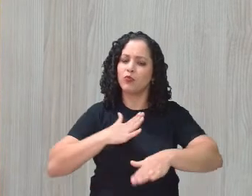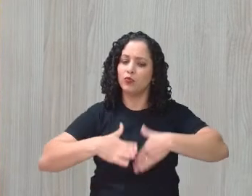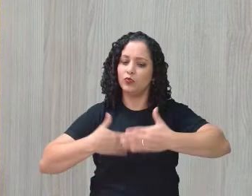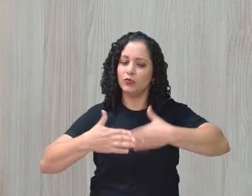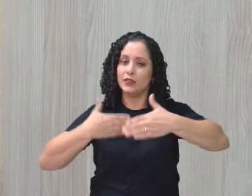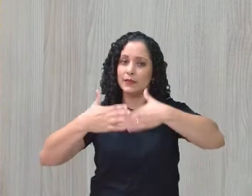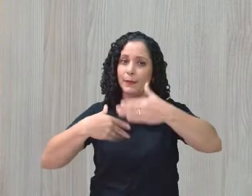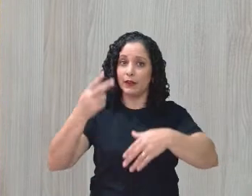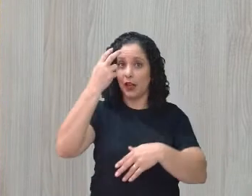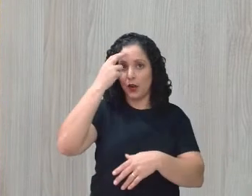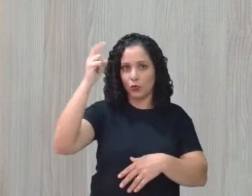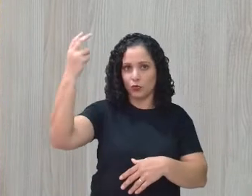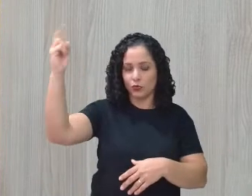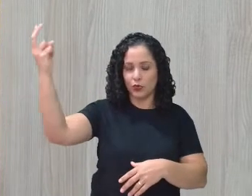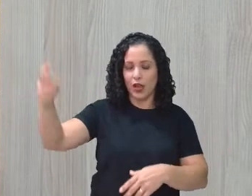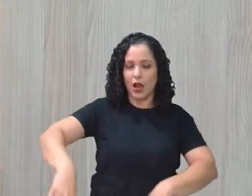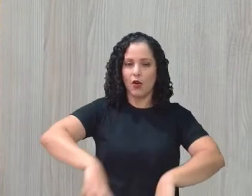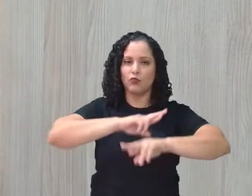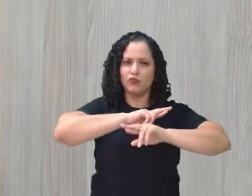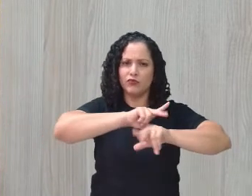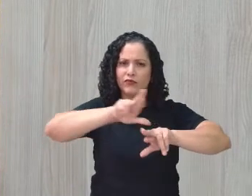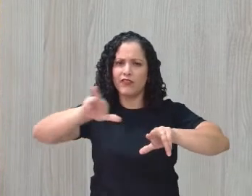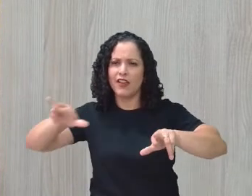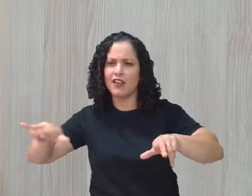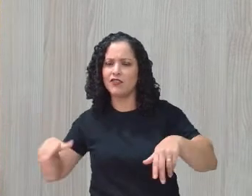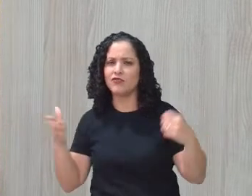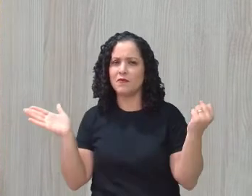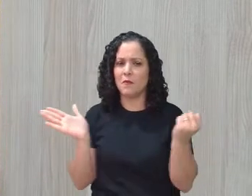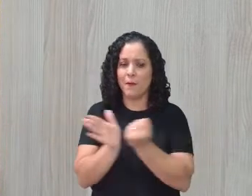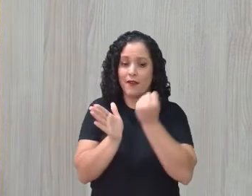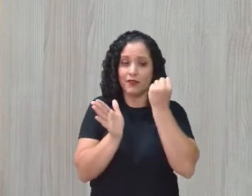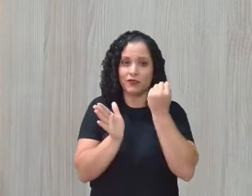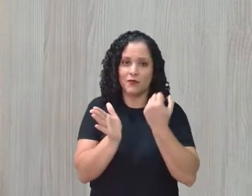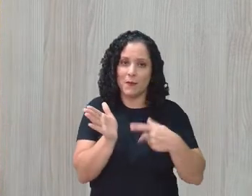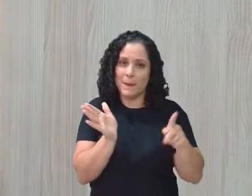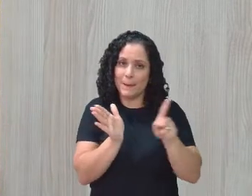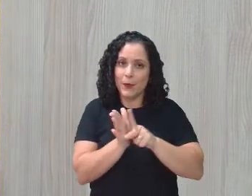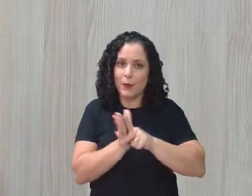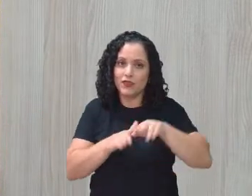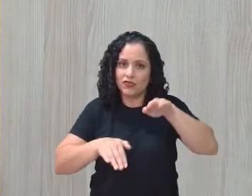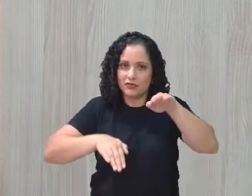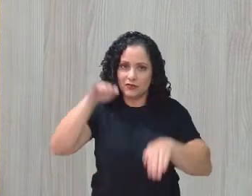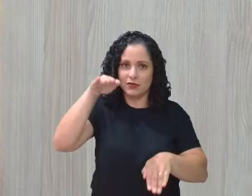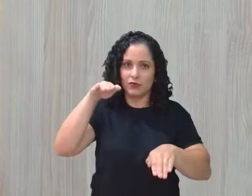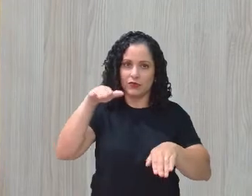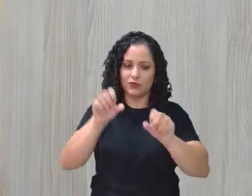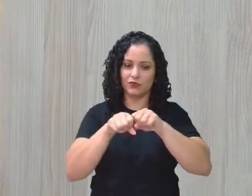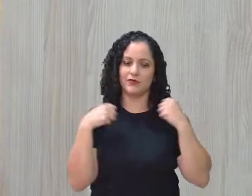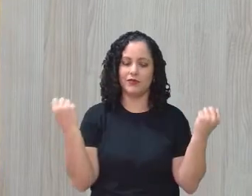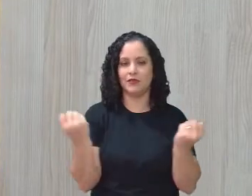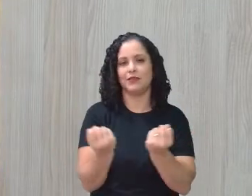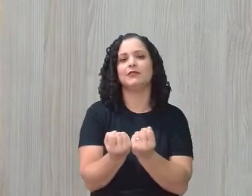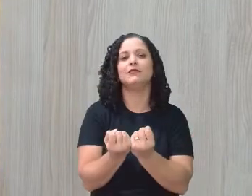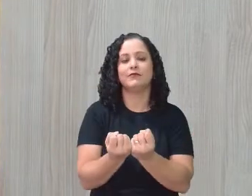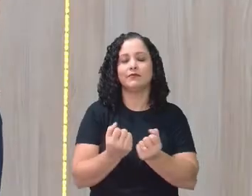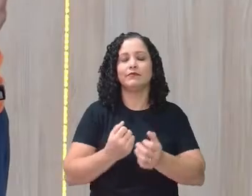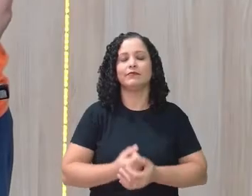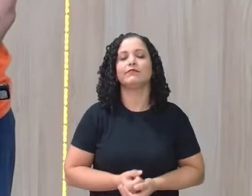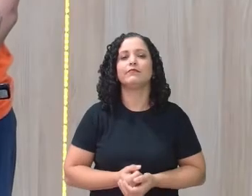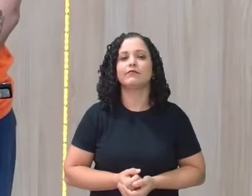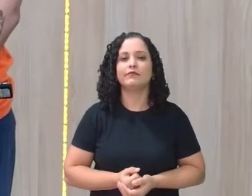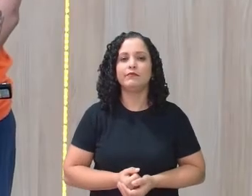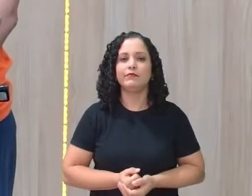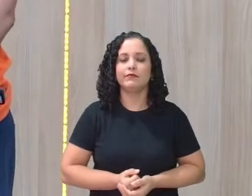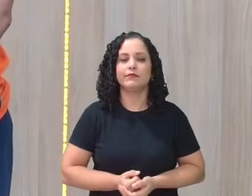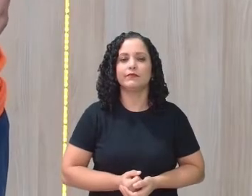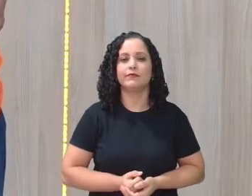crescimento cultural, né? Várias questões que marcam as desigualdades do ser humano dentro da sociedade, professora. Exatamente, né? A gente